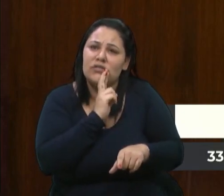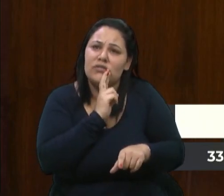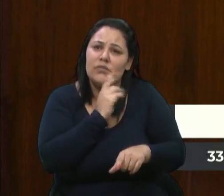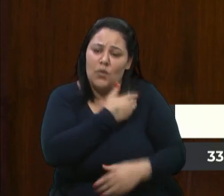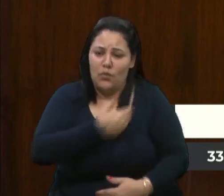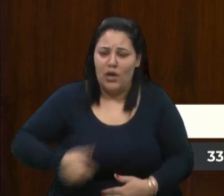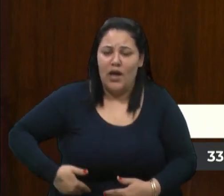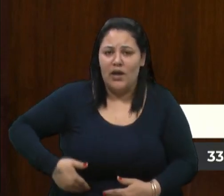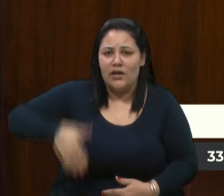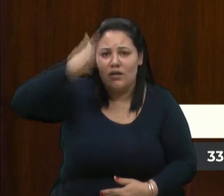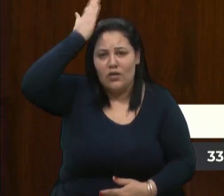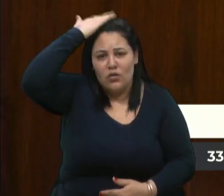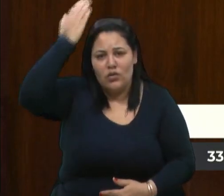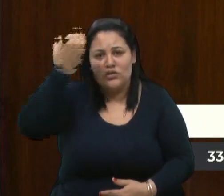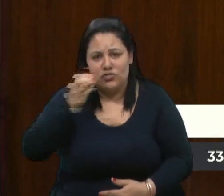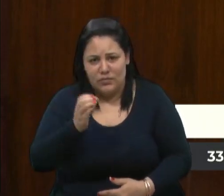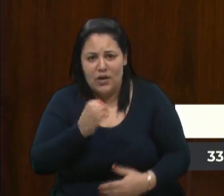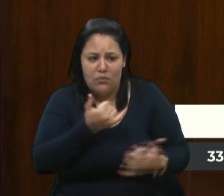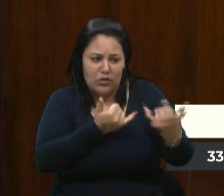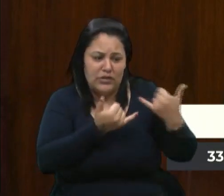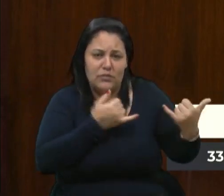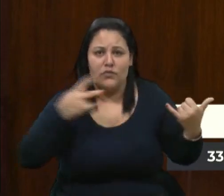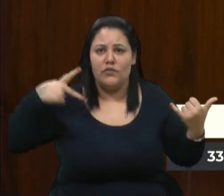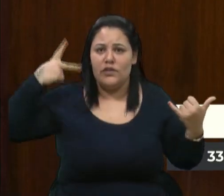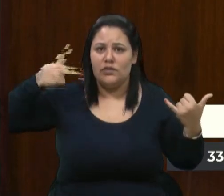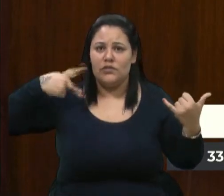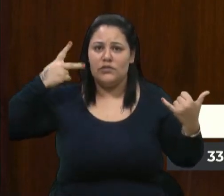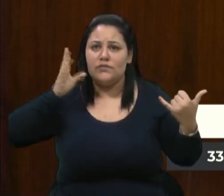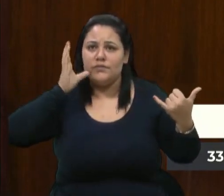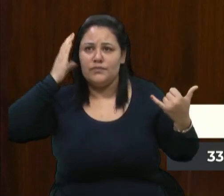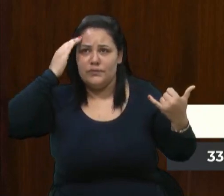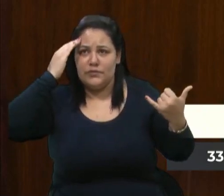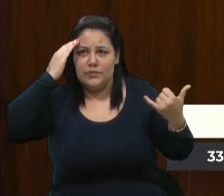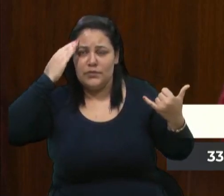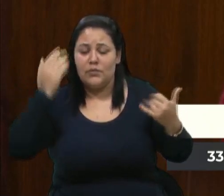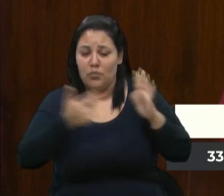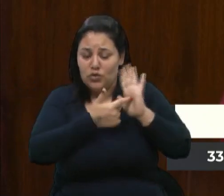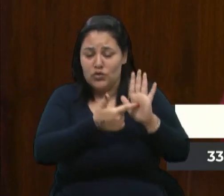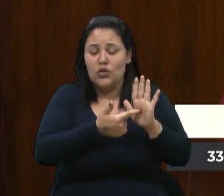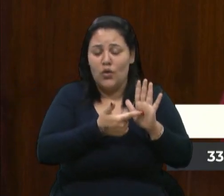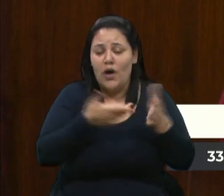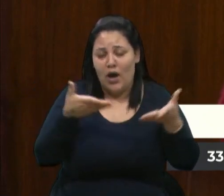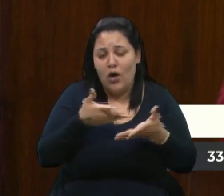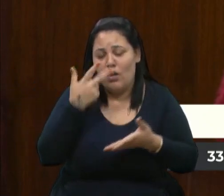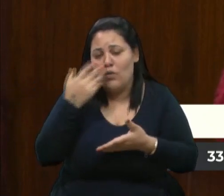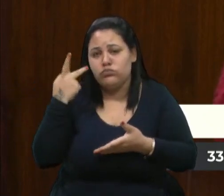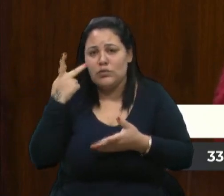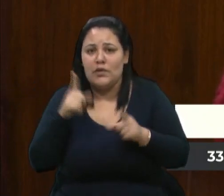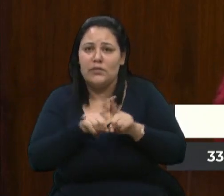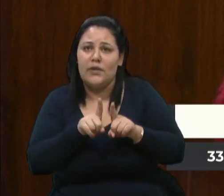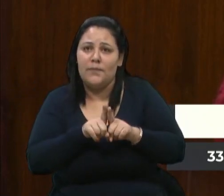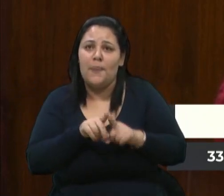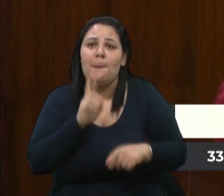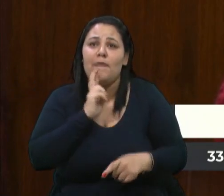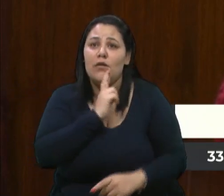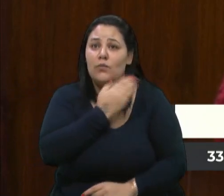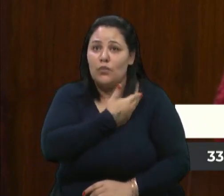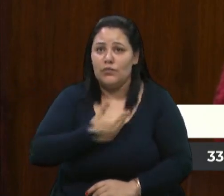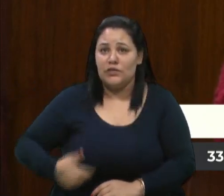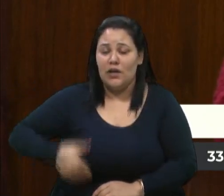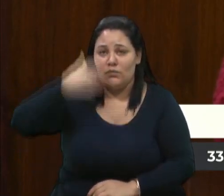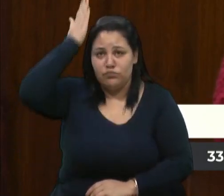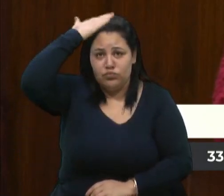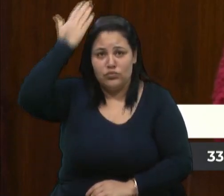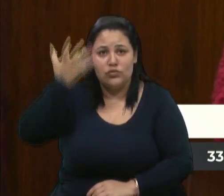por exemplo, o vereador Felipe acabou de trazer a experiência de São Paulo, os restaurantes populares de